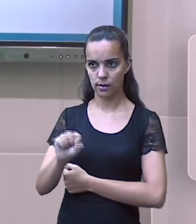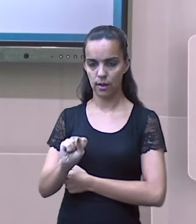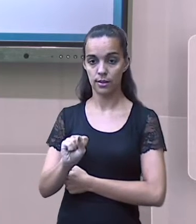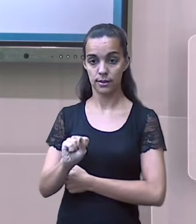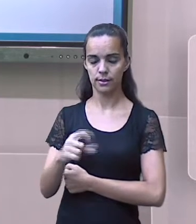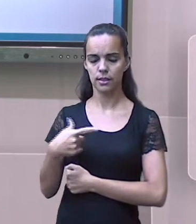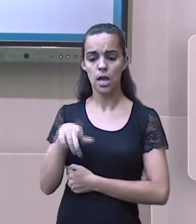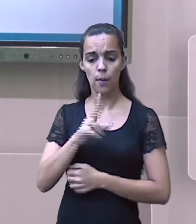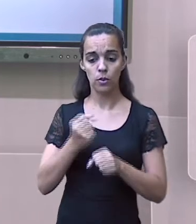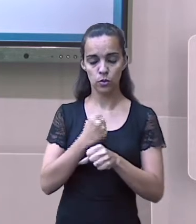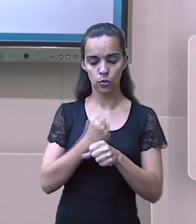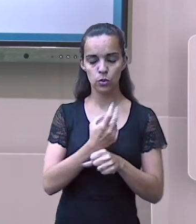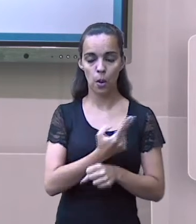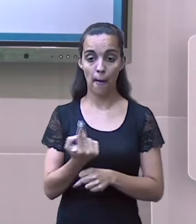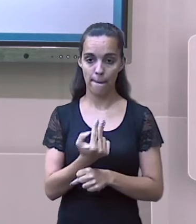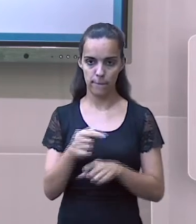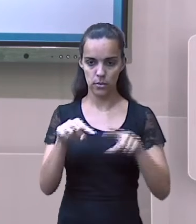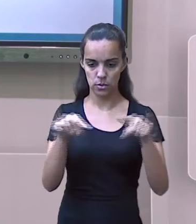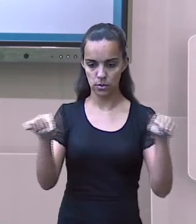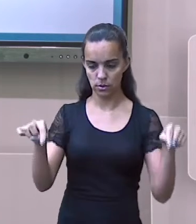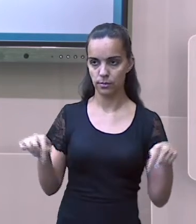na nossa cidade.